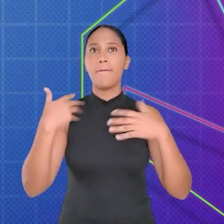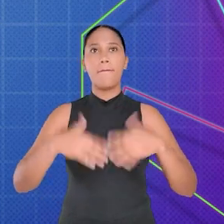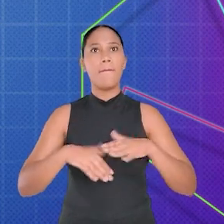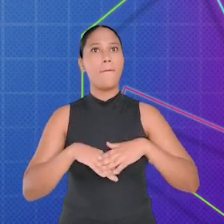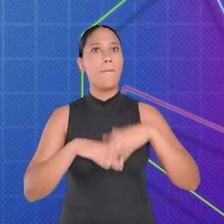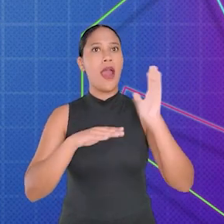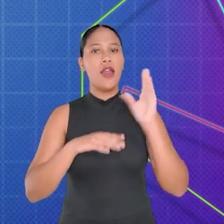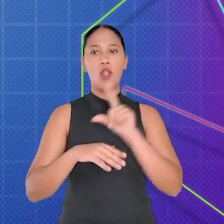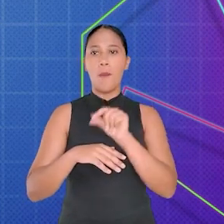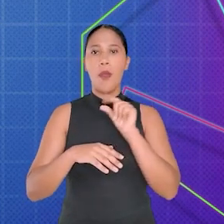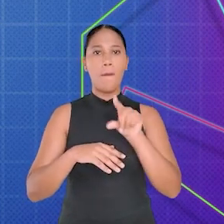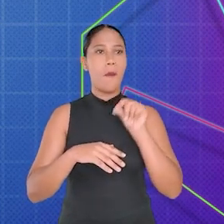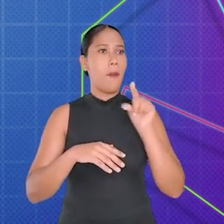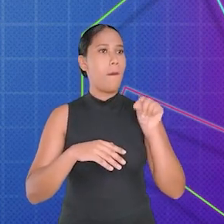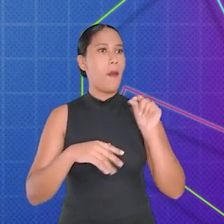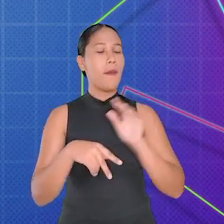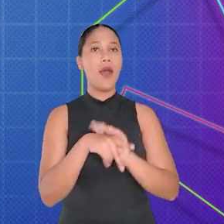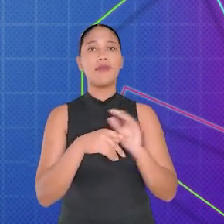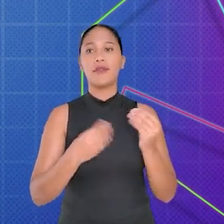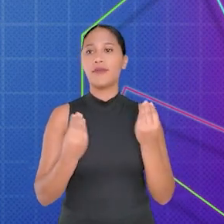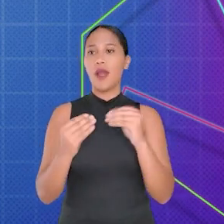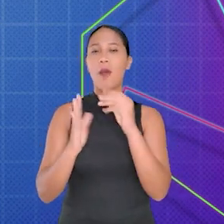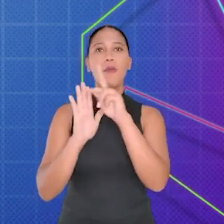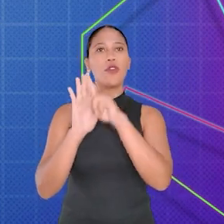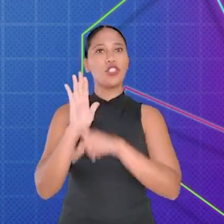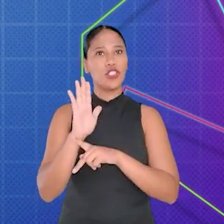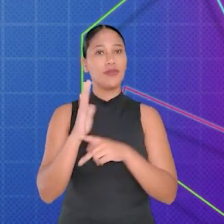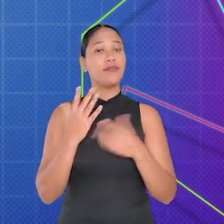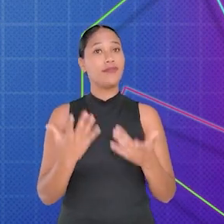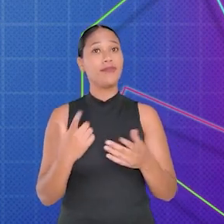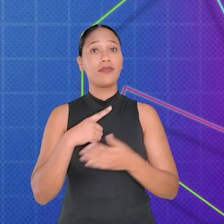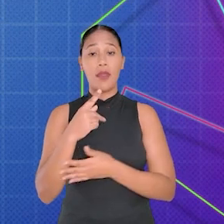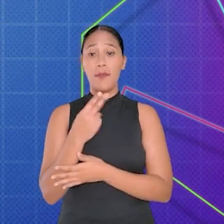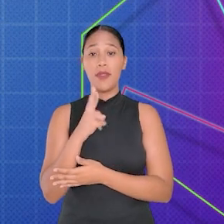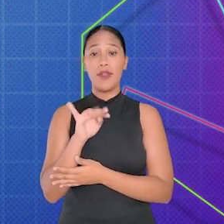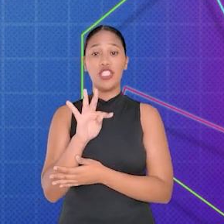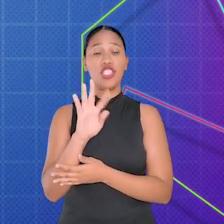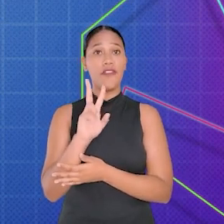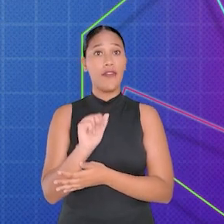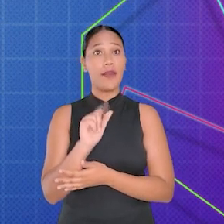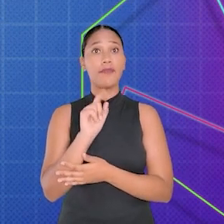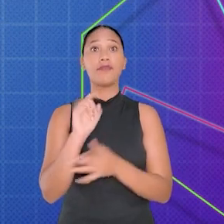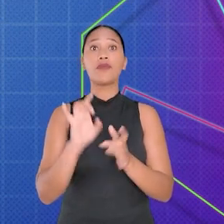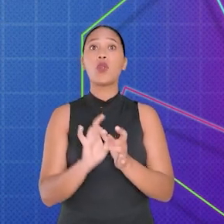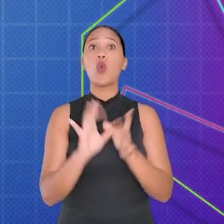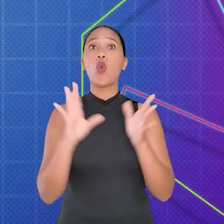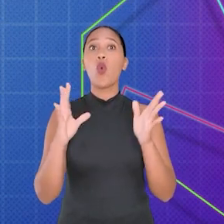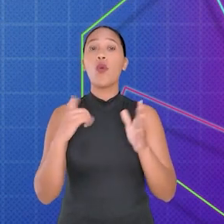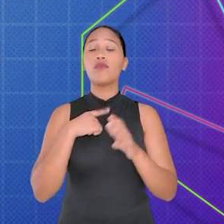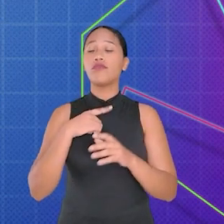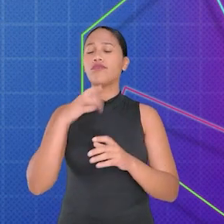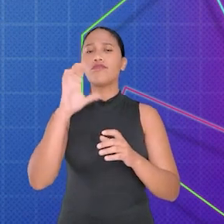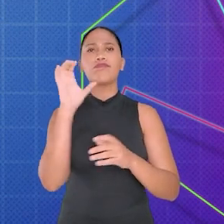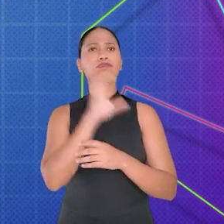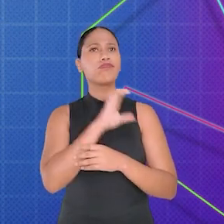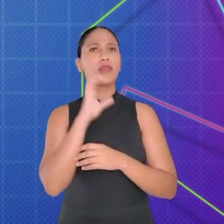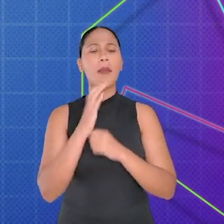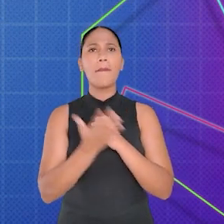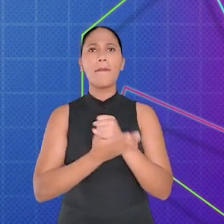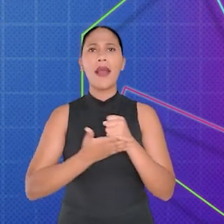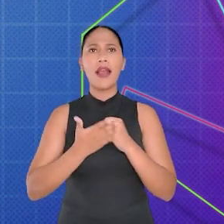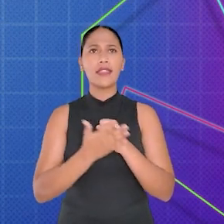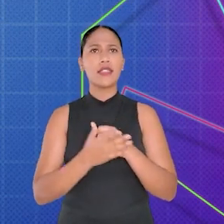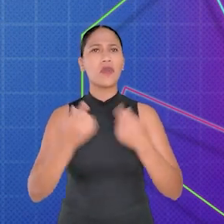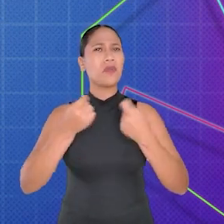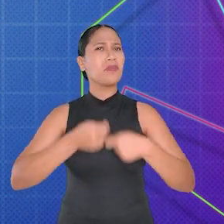formas básicas, sem precisar modelar cada detalhe manualmente. E isso é especialmente útil em projetos onde uma forma simples é usada